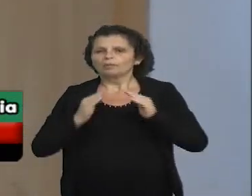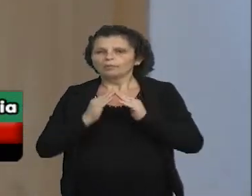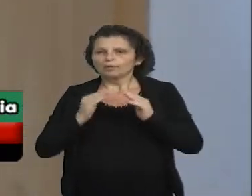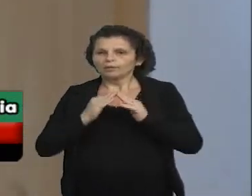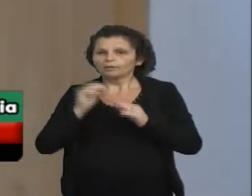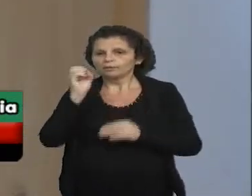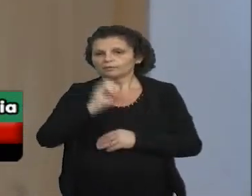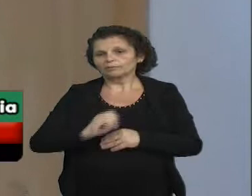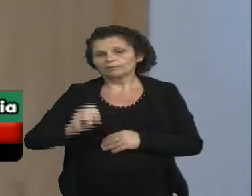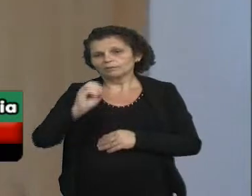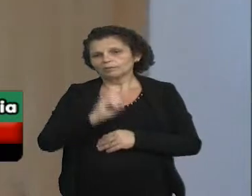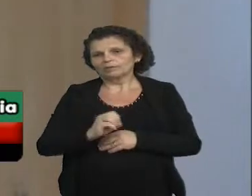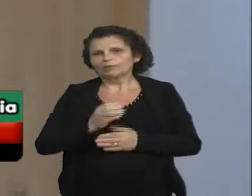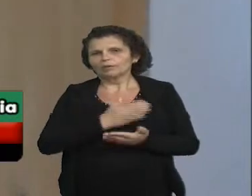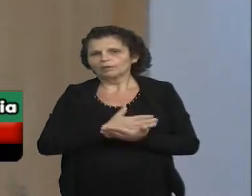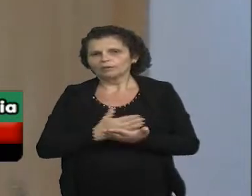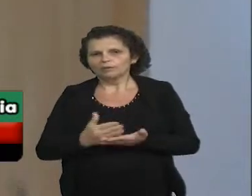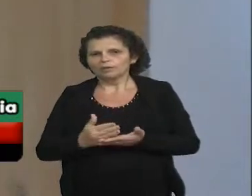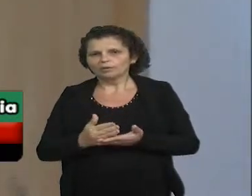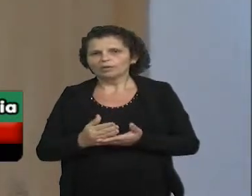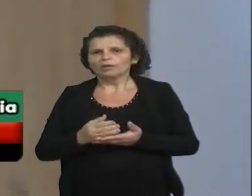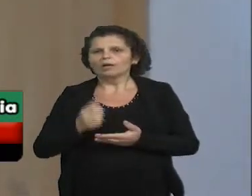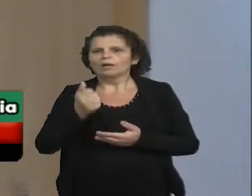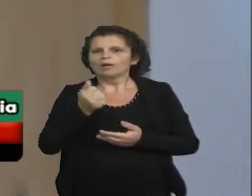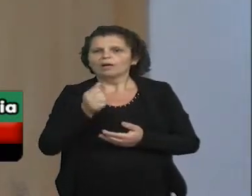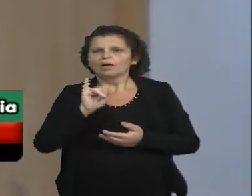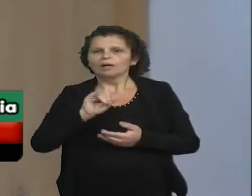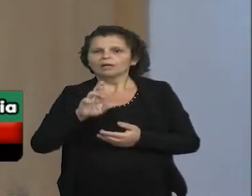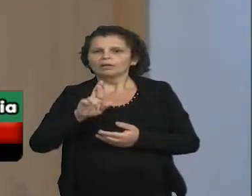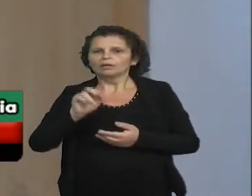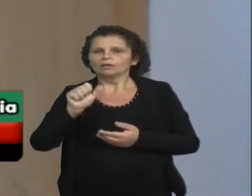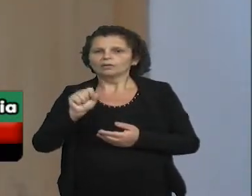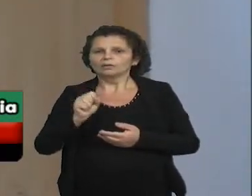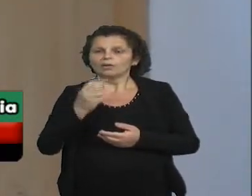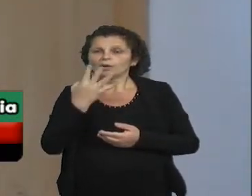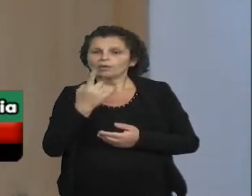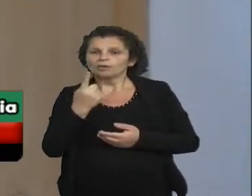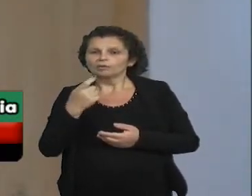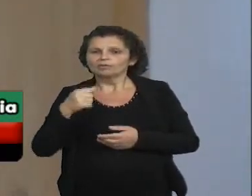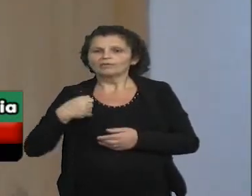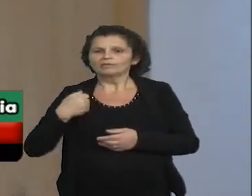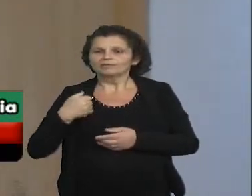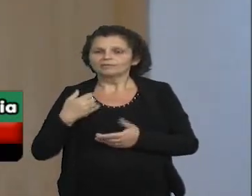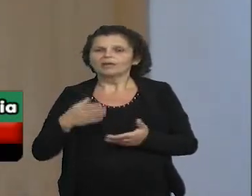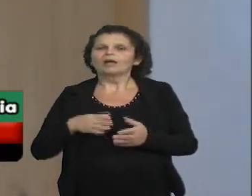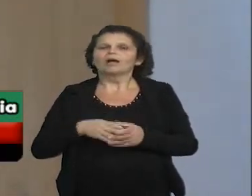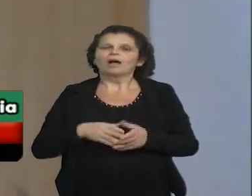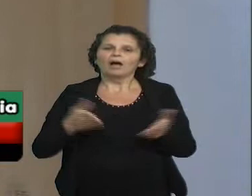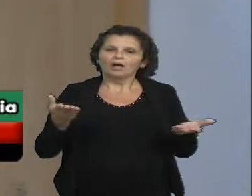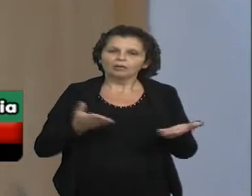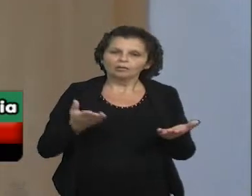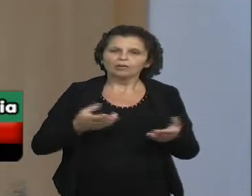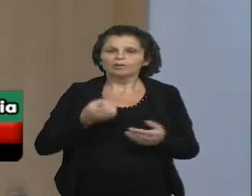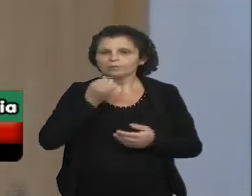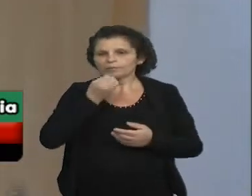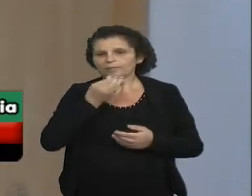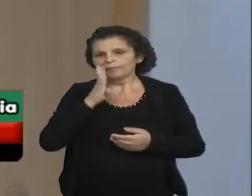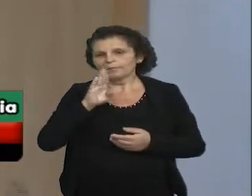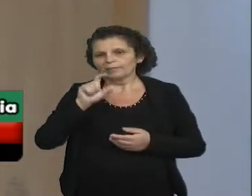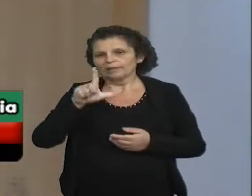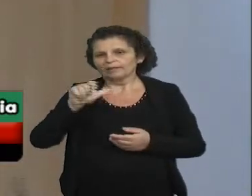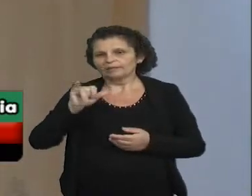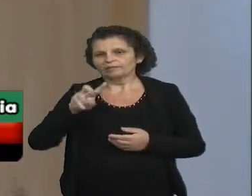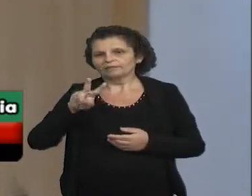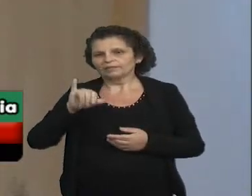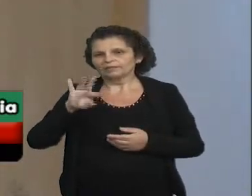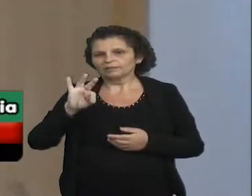município de Osasco, inicialmente no Jardim Airosa, 41 anos lá, e atualmente no bairro do Bela Vista. Iniciou a